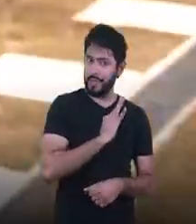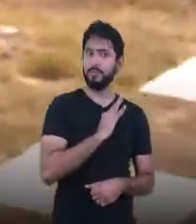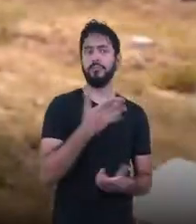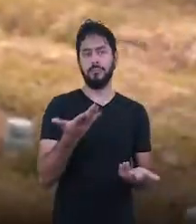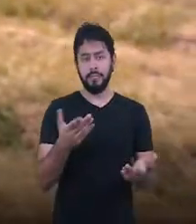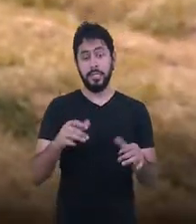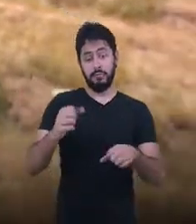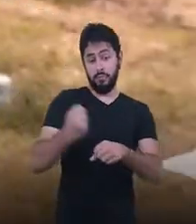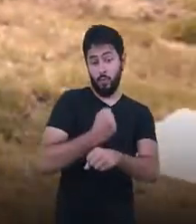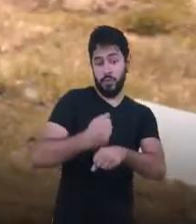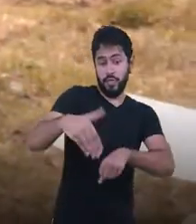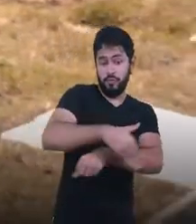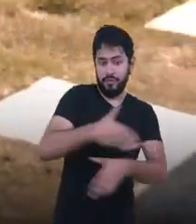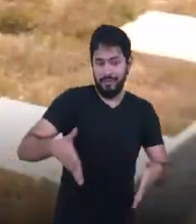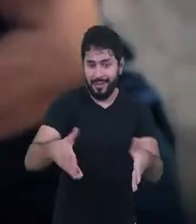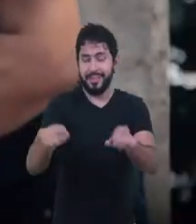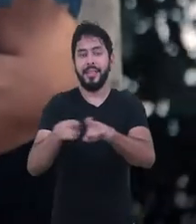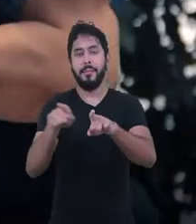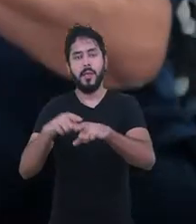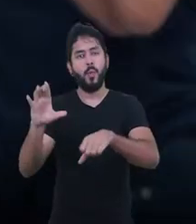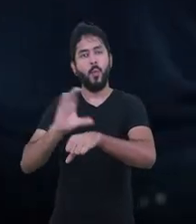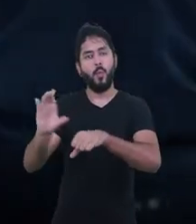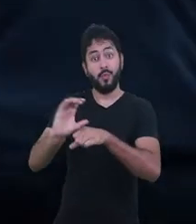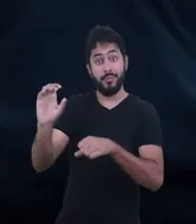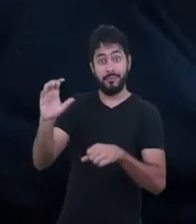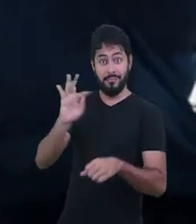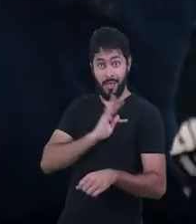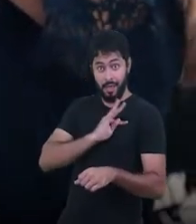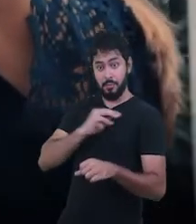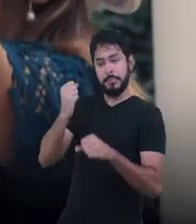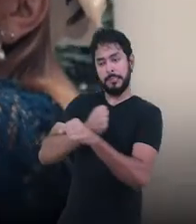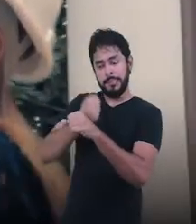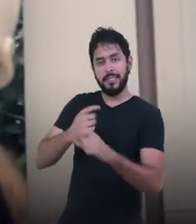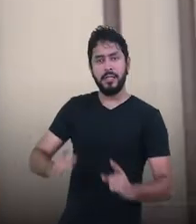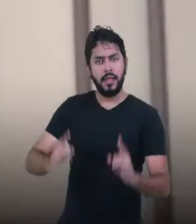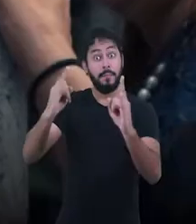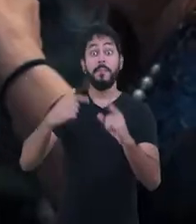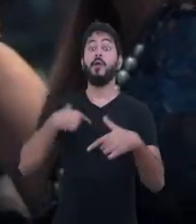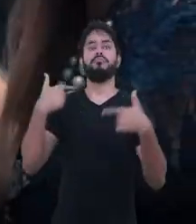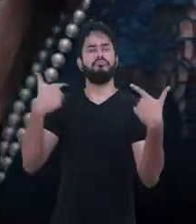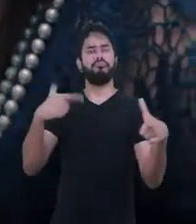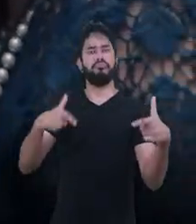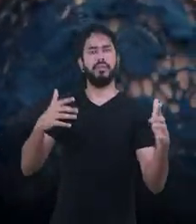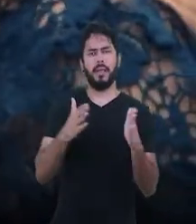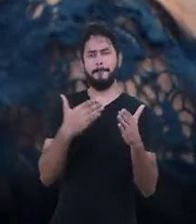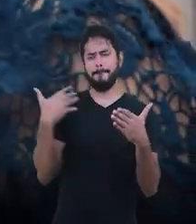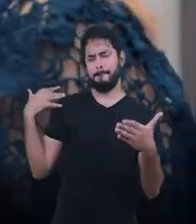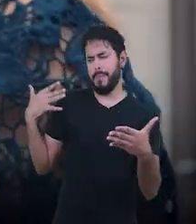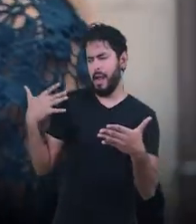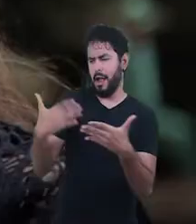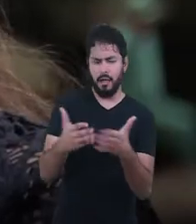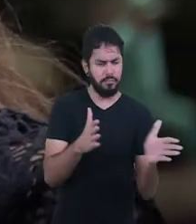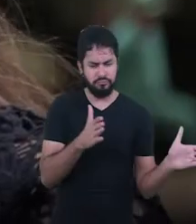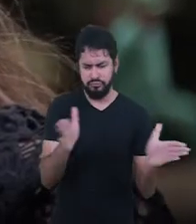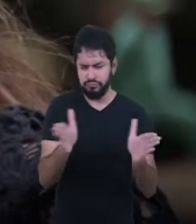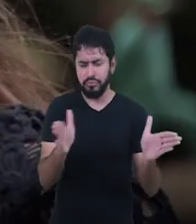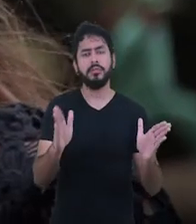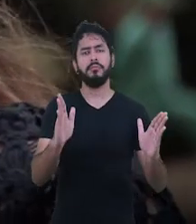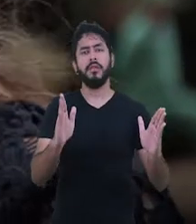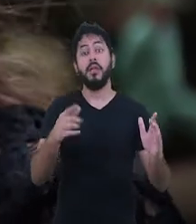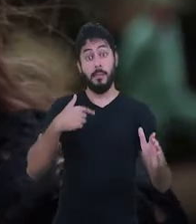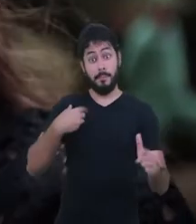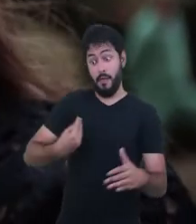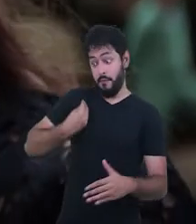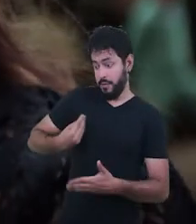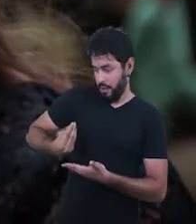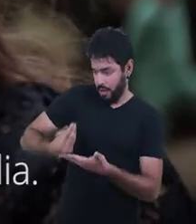fiz, não é? Eu fiz curso técnico de estrada, eu fiz edificações, eu trabalhei com estradas muito tempo e aí